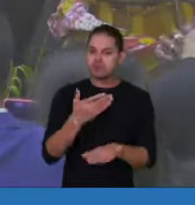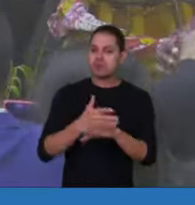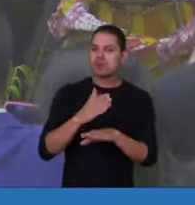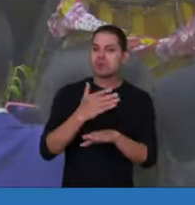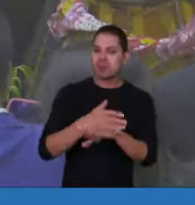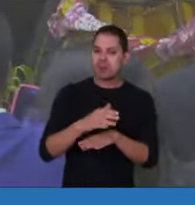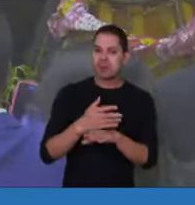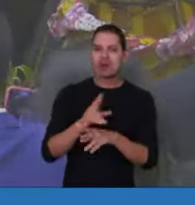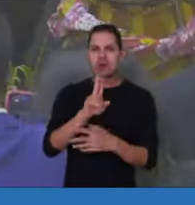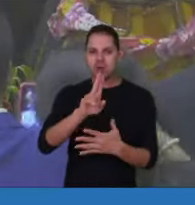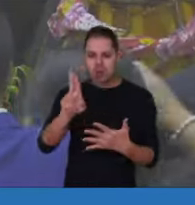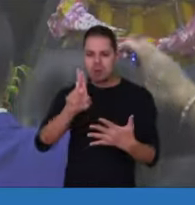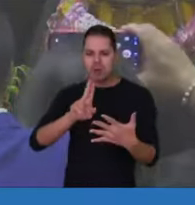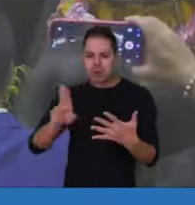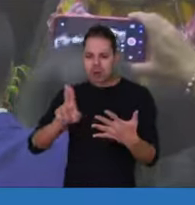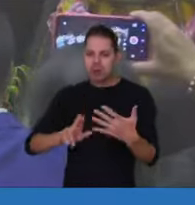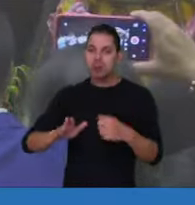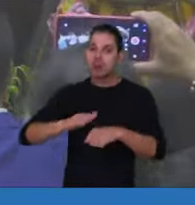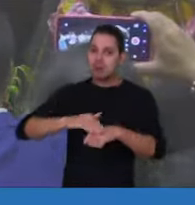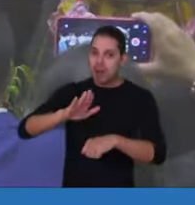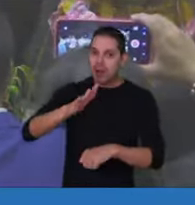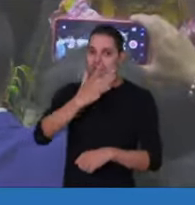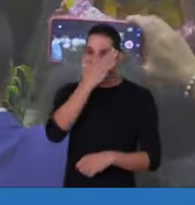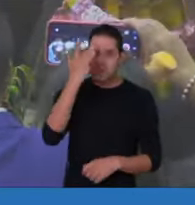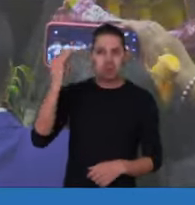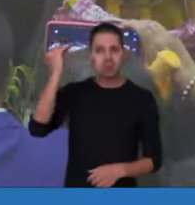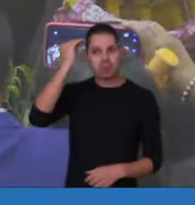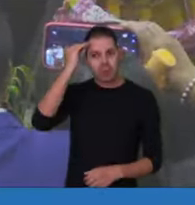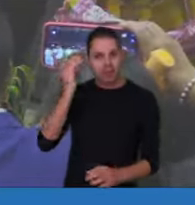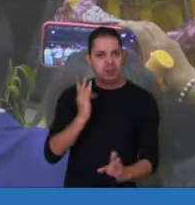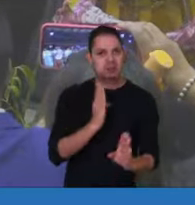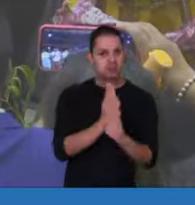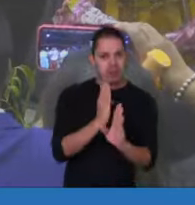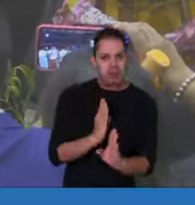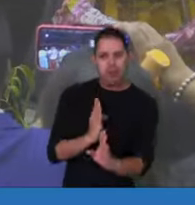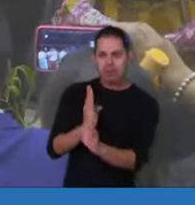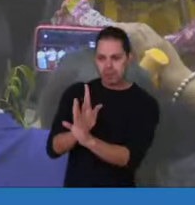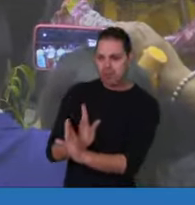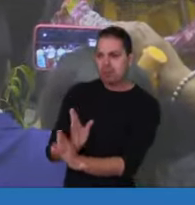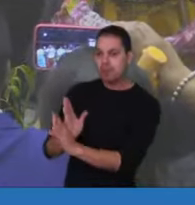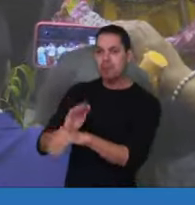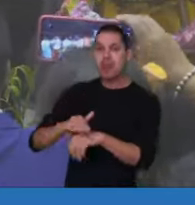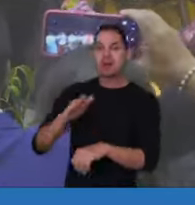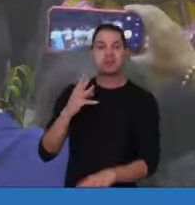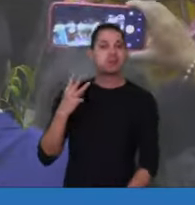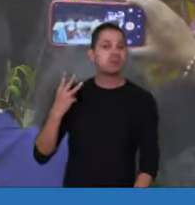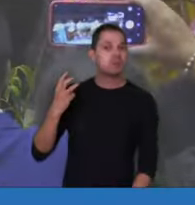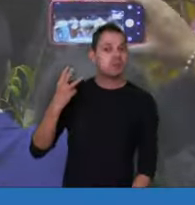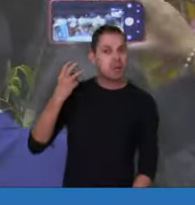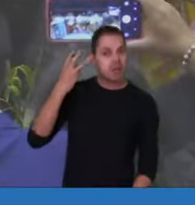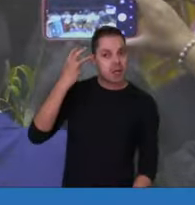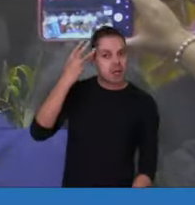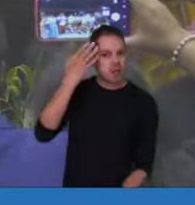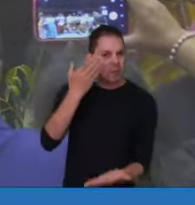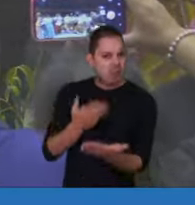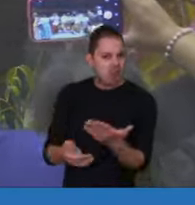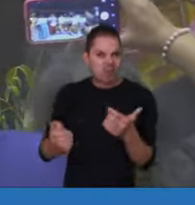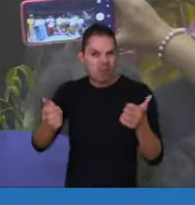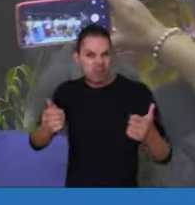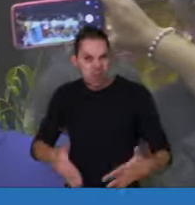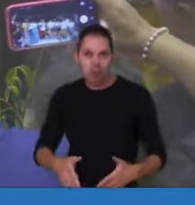mais culpado irão ser apontado, e que Marielle não tombou em vão, e